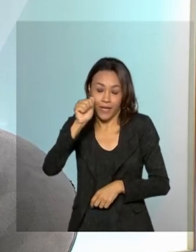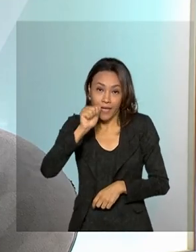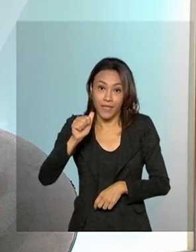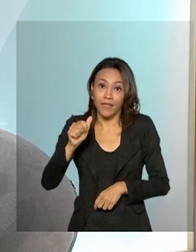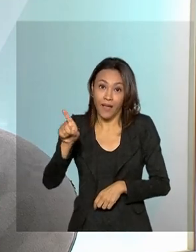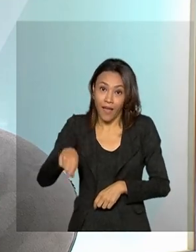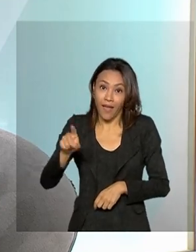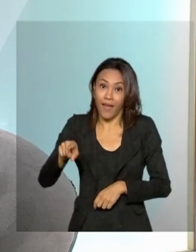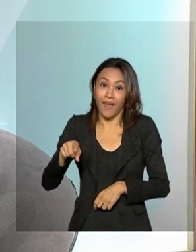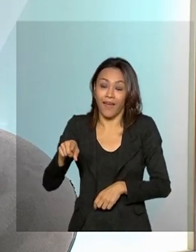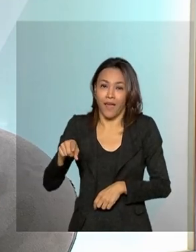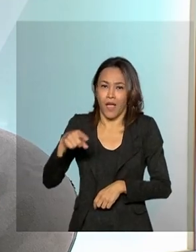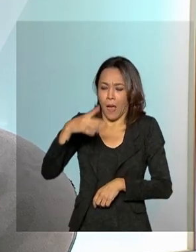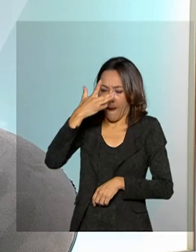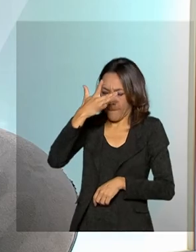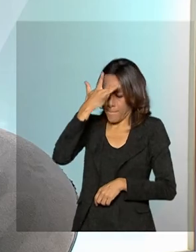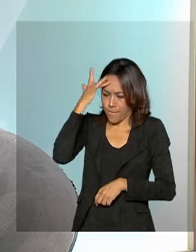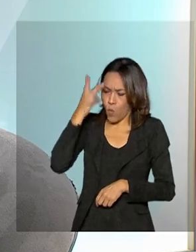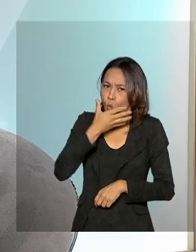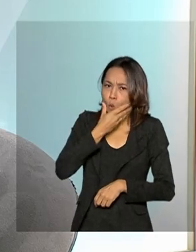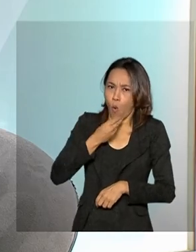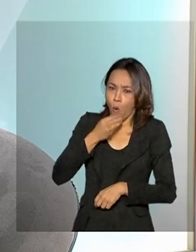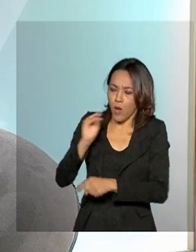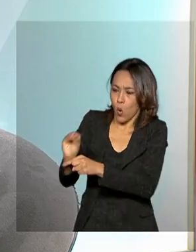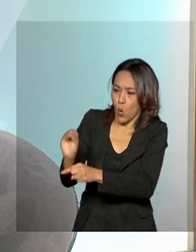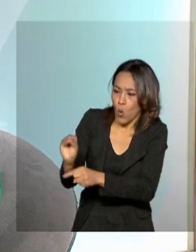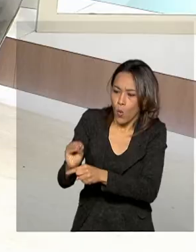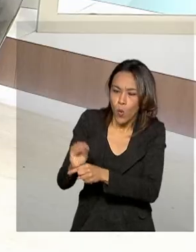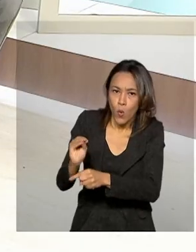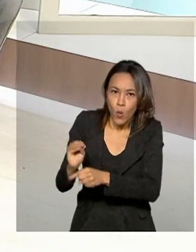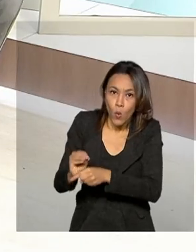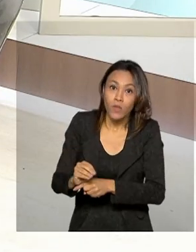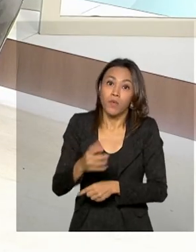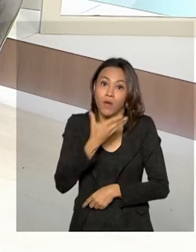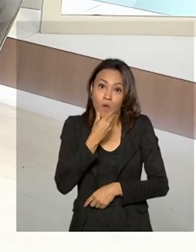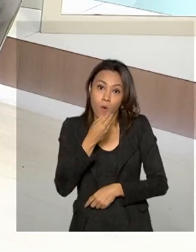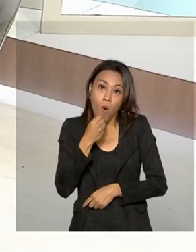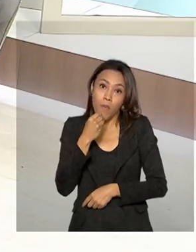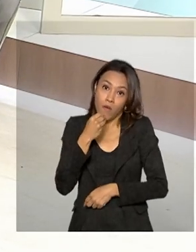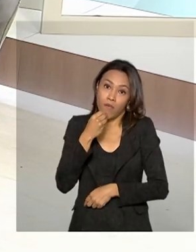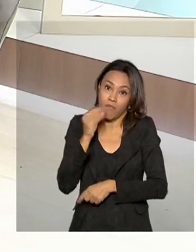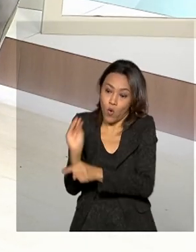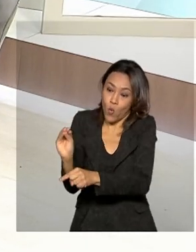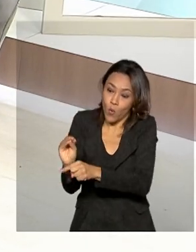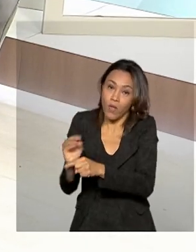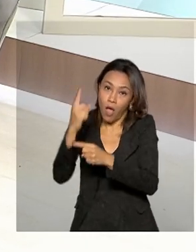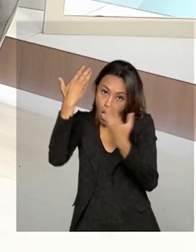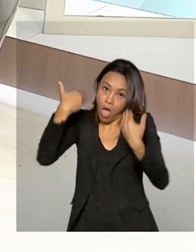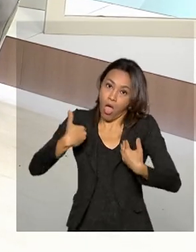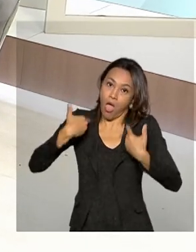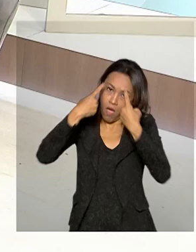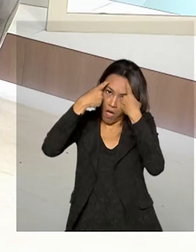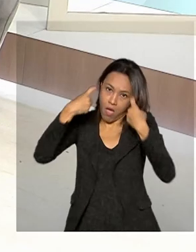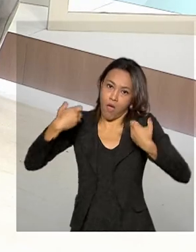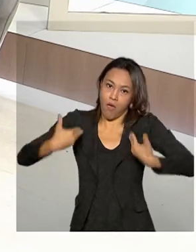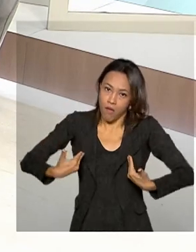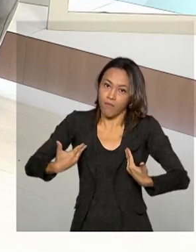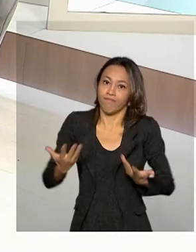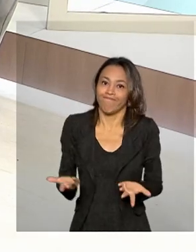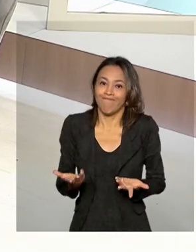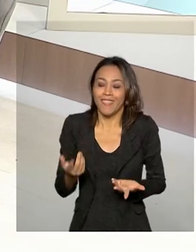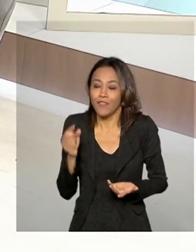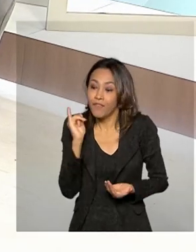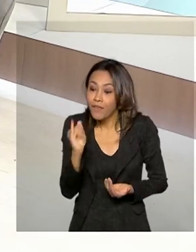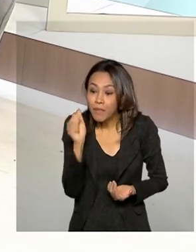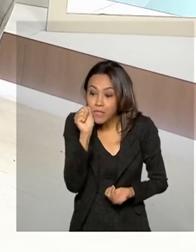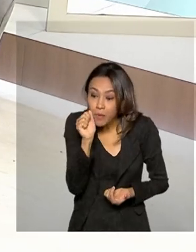elas são vítimas do provedor. Elas ficam no ciclo de violência porque o provedor é um agressor. Então, a gente precisa dizer para